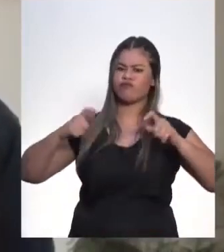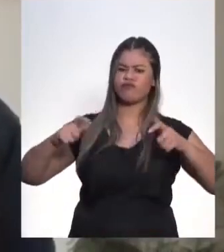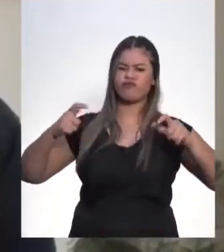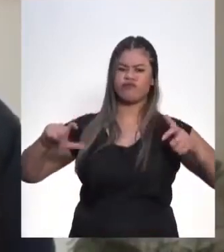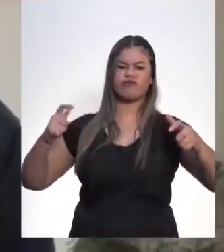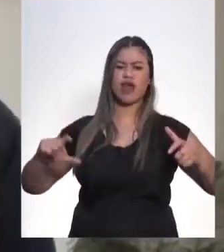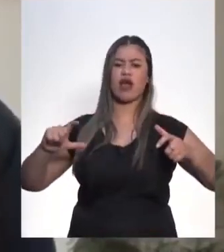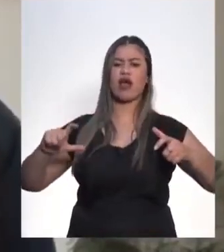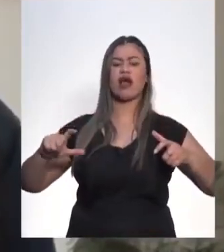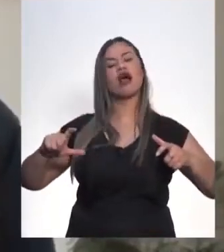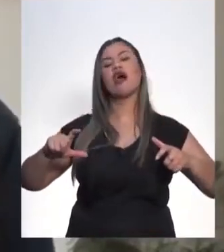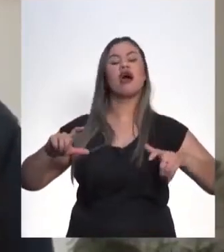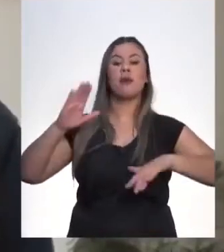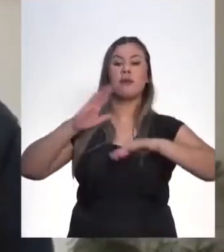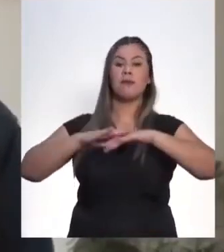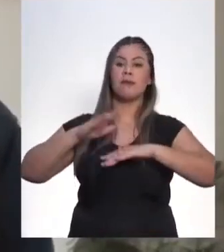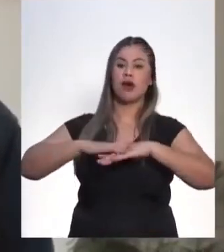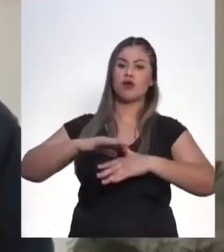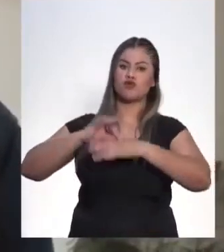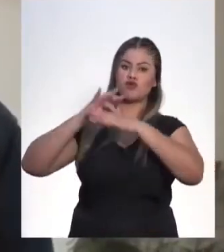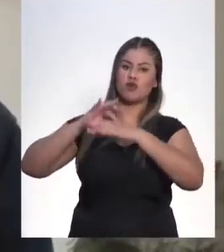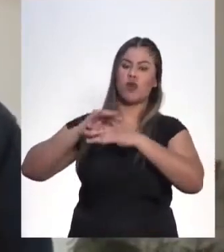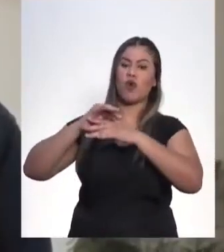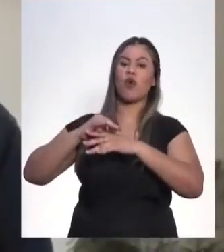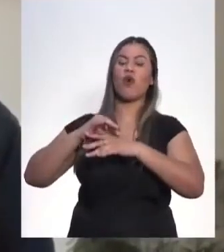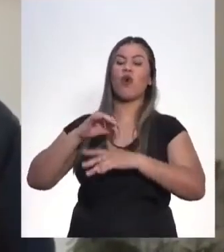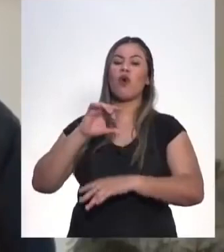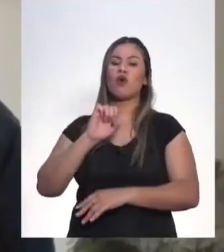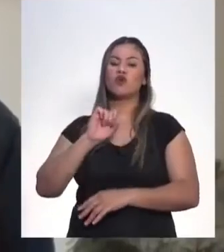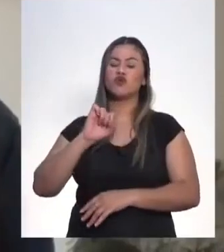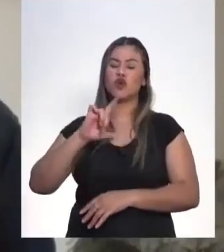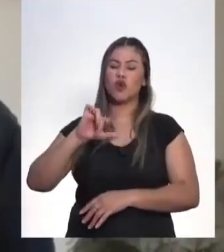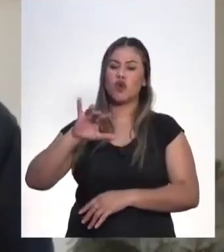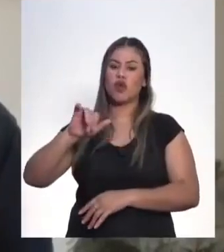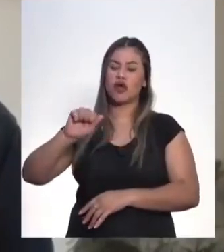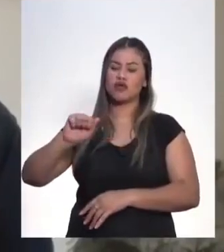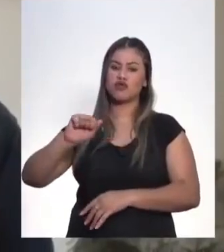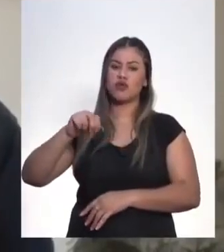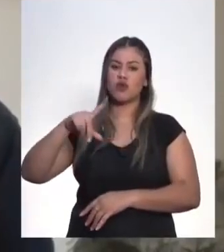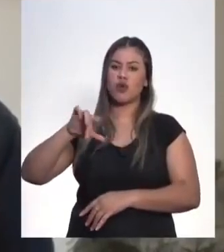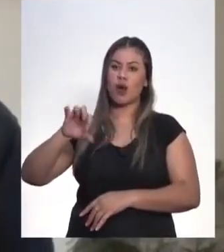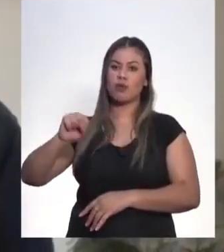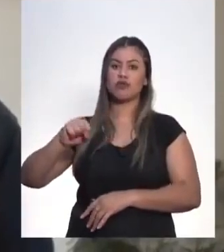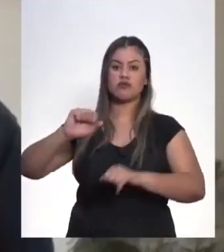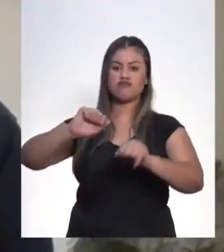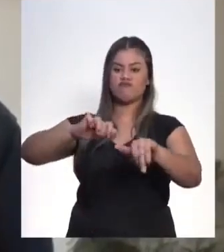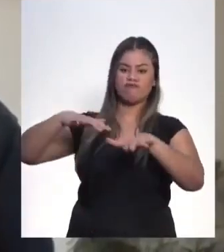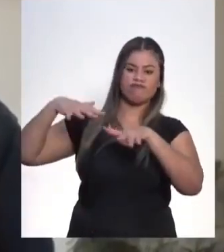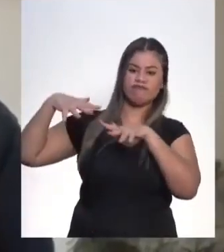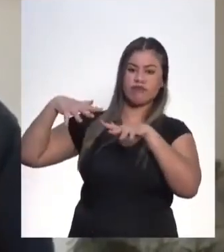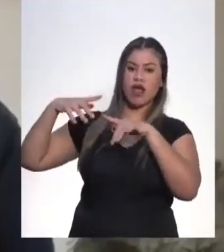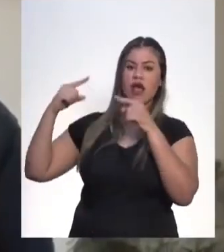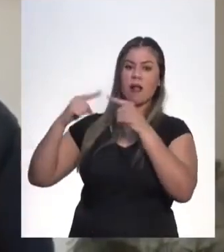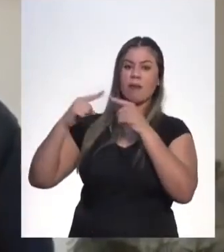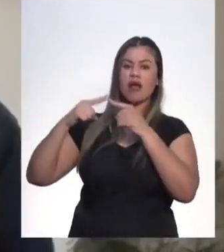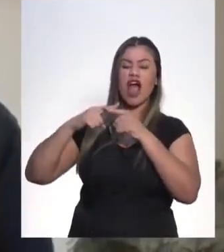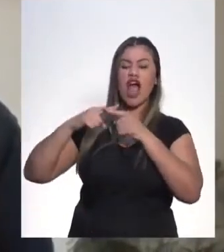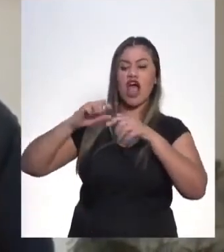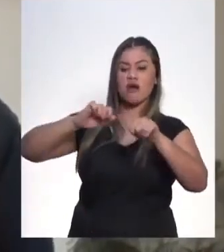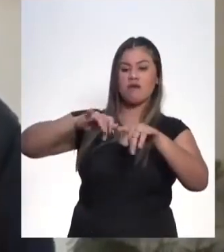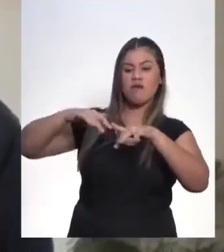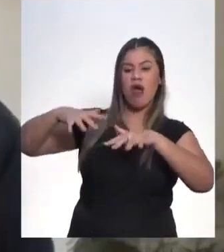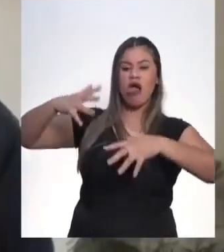Paraguai que o líder paraguaio Solano Lopes, ele chama o exército brasileiro de Exército de